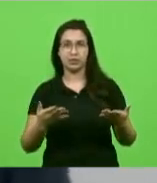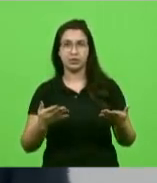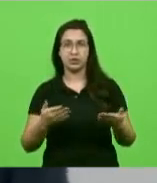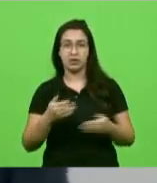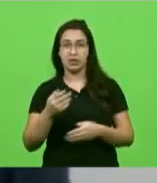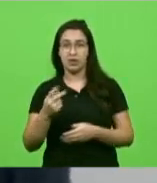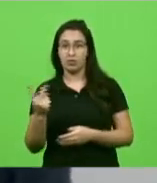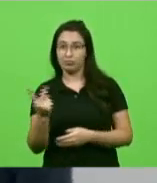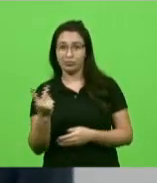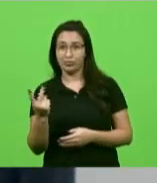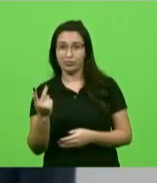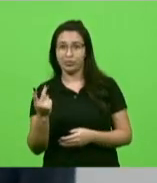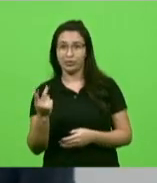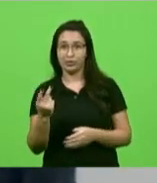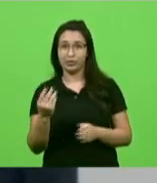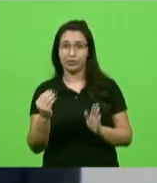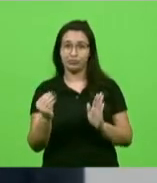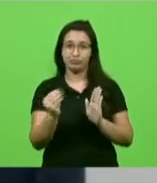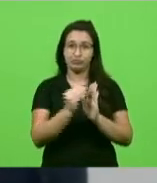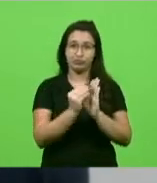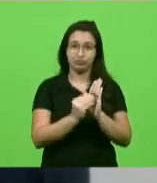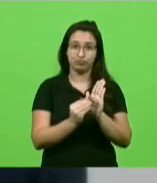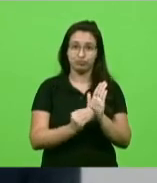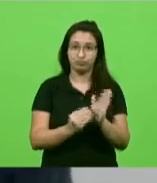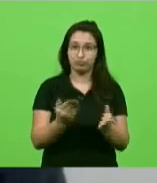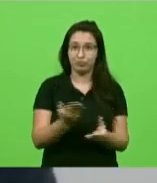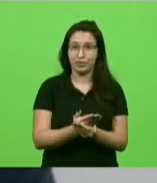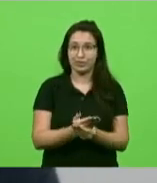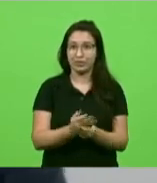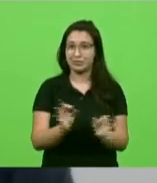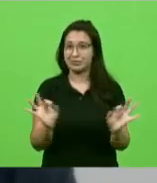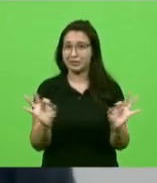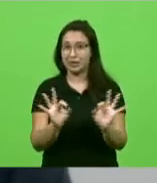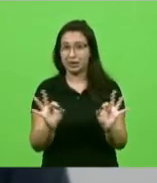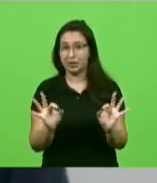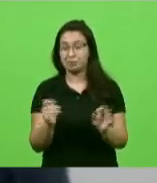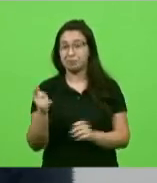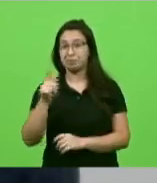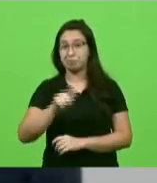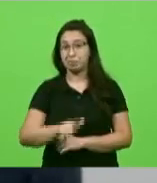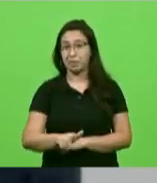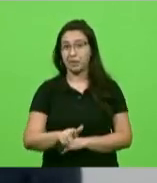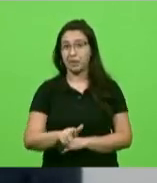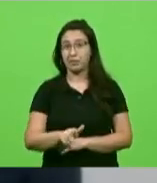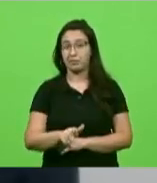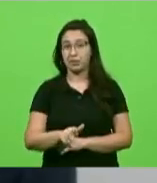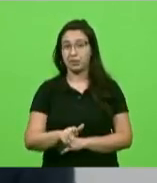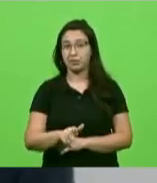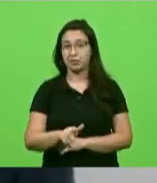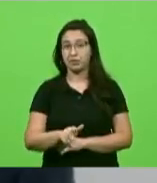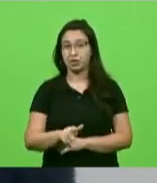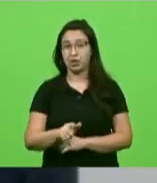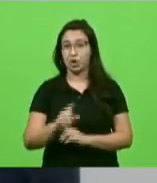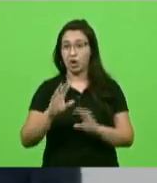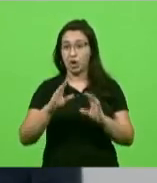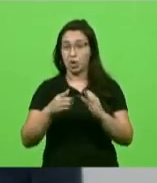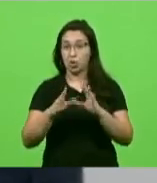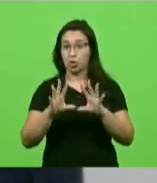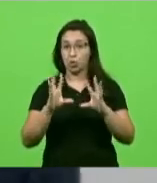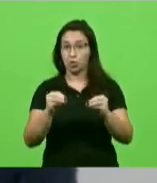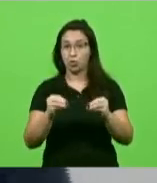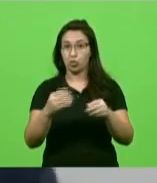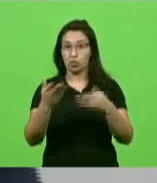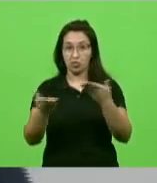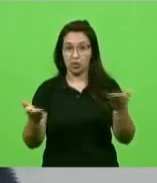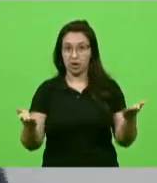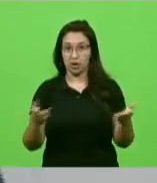no processo. Eu não os encontrei. E digo mais, também não é de domínio público, porque eu também não os